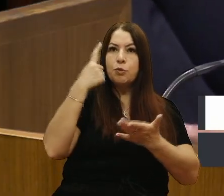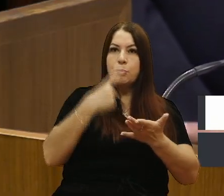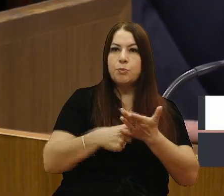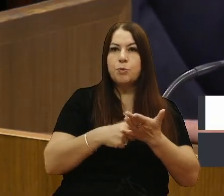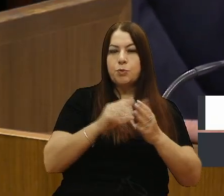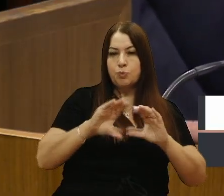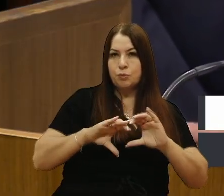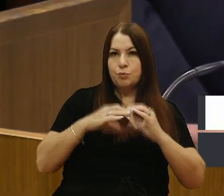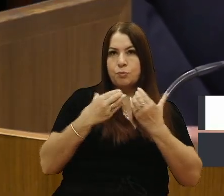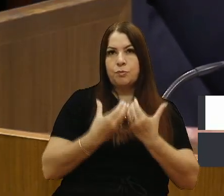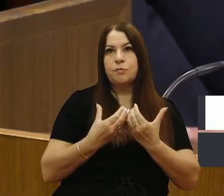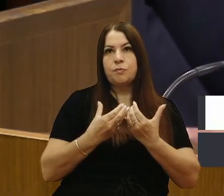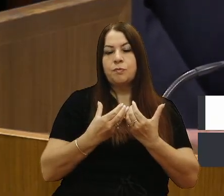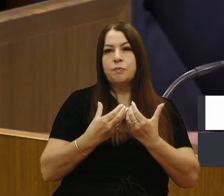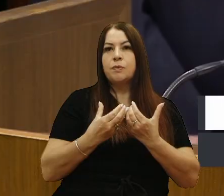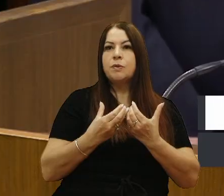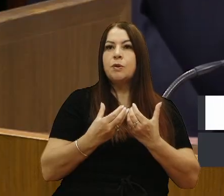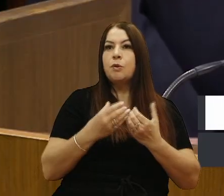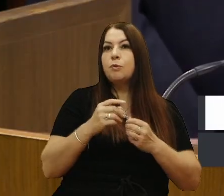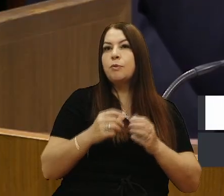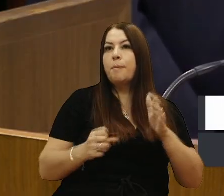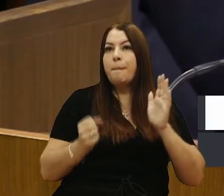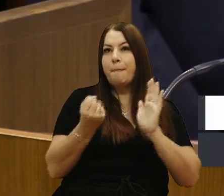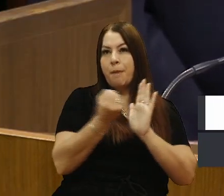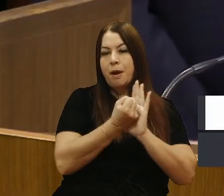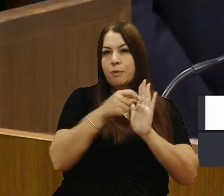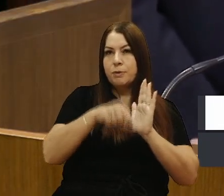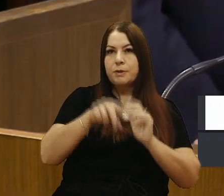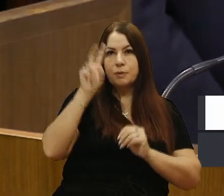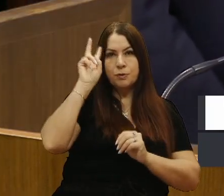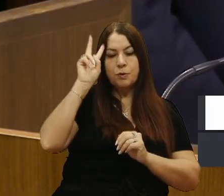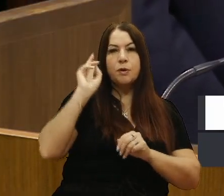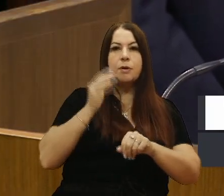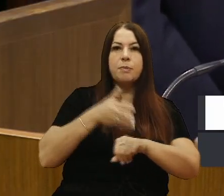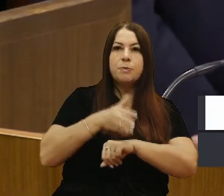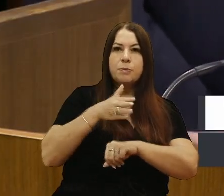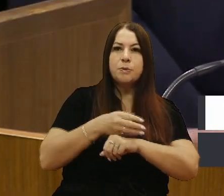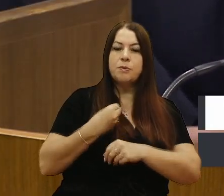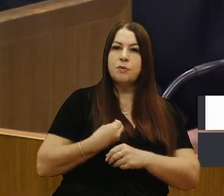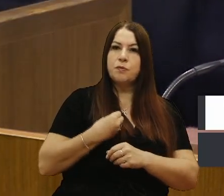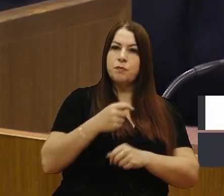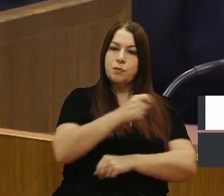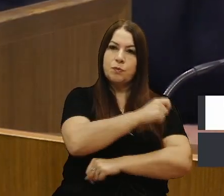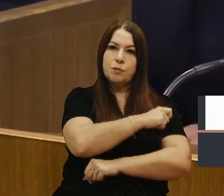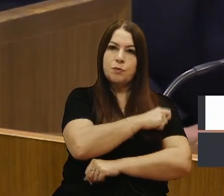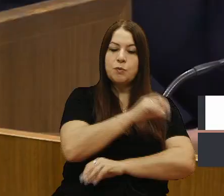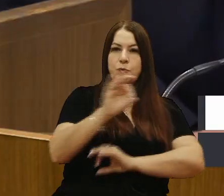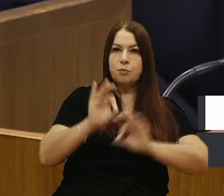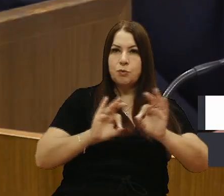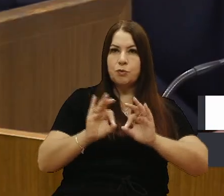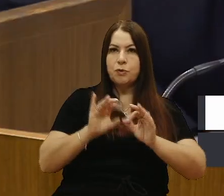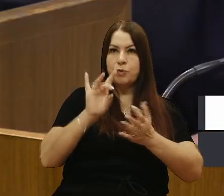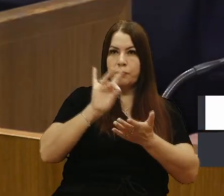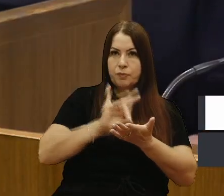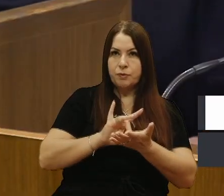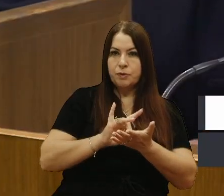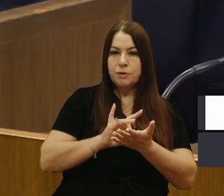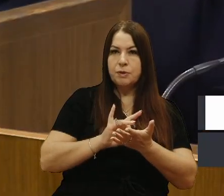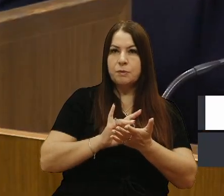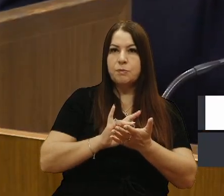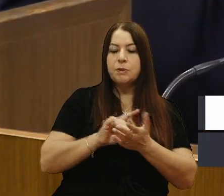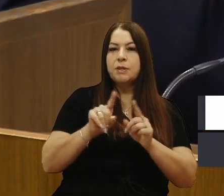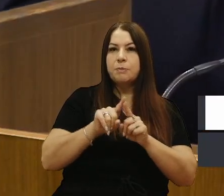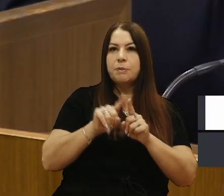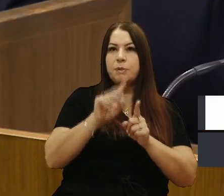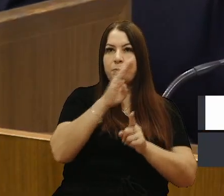a comunidade. Um dos marcos dessa história foi a participação ativa dos estudantes em projetos concretos, como a concepção